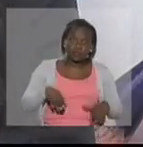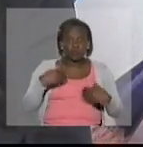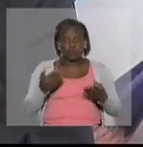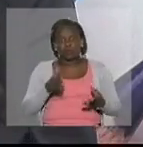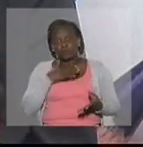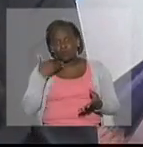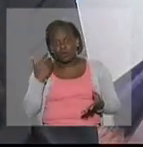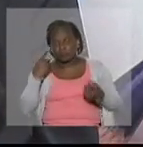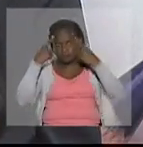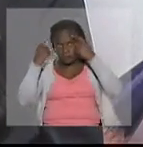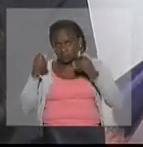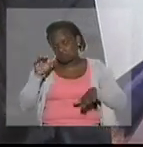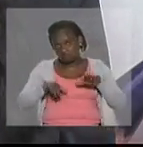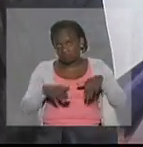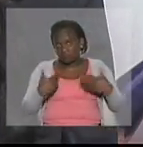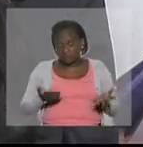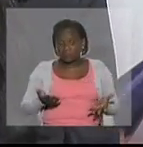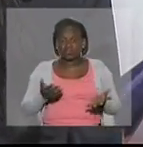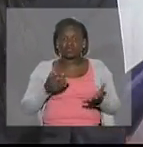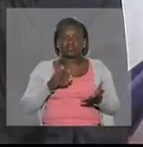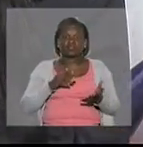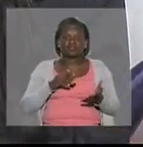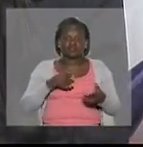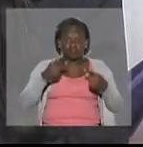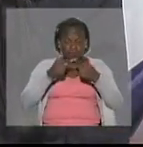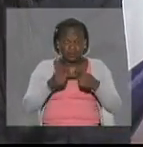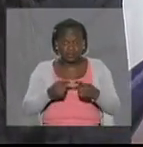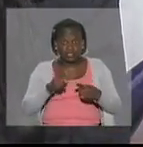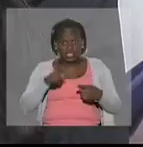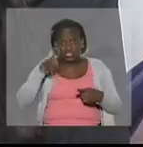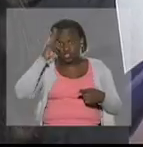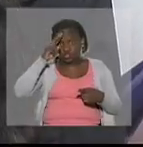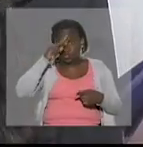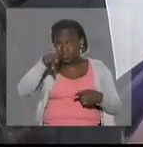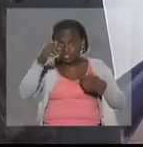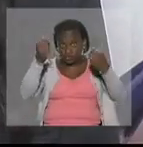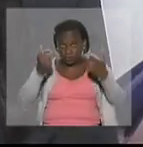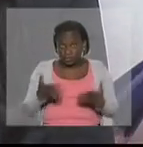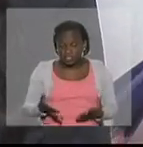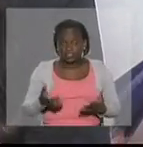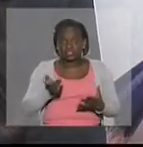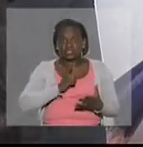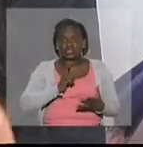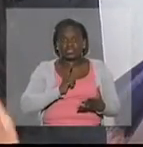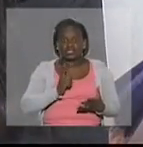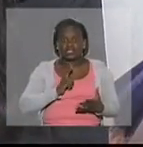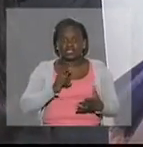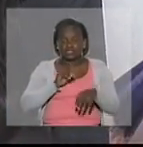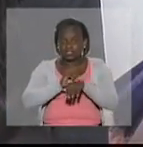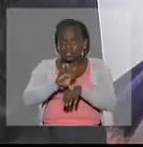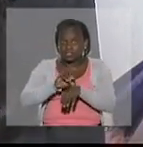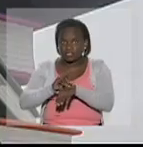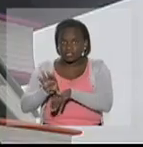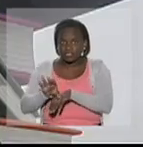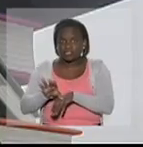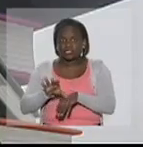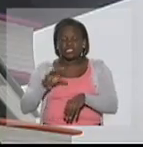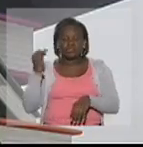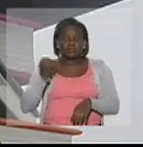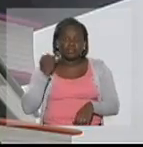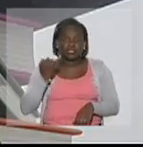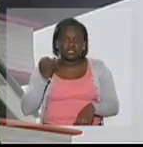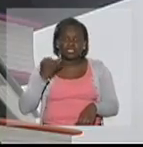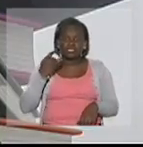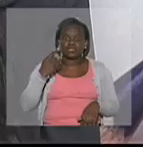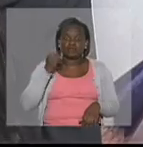tranquila ou uma morte mais então o que eu digo é em relação a isso as histórias que você conta que passam essas mensagens né